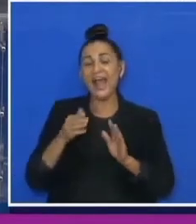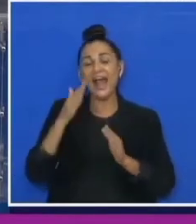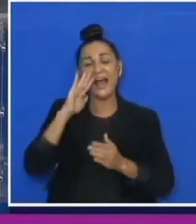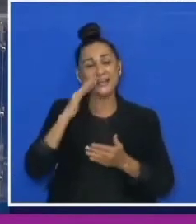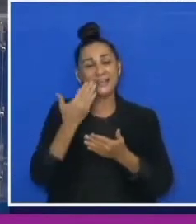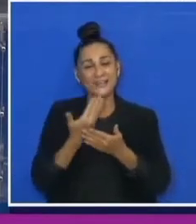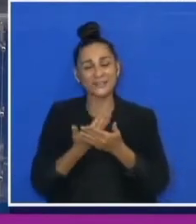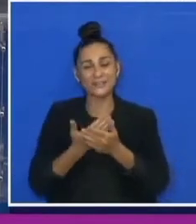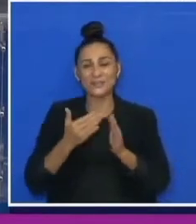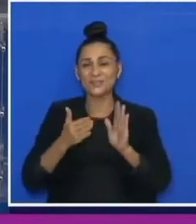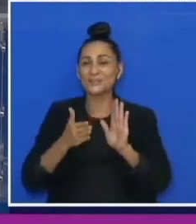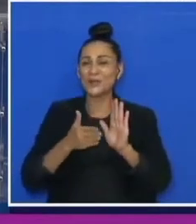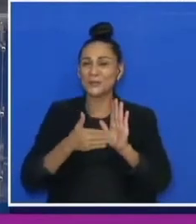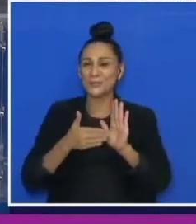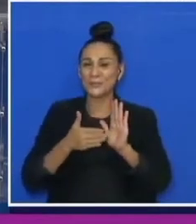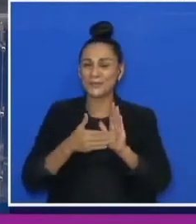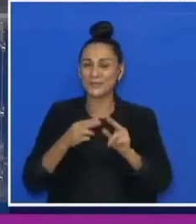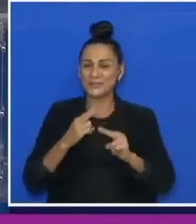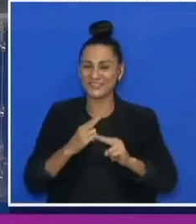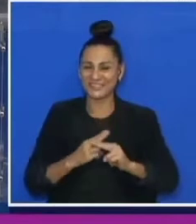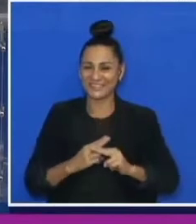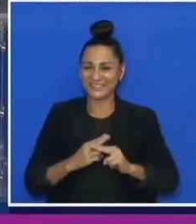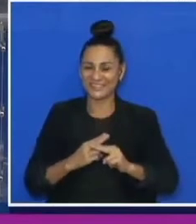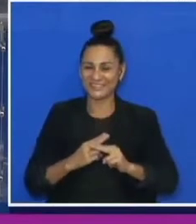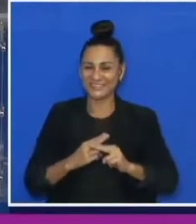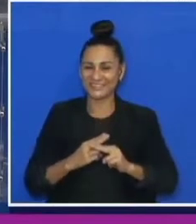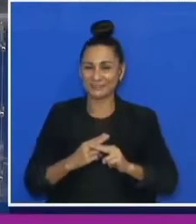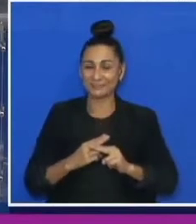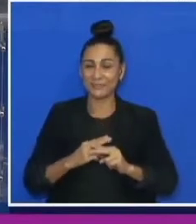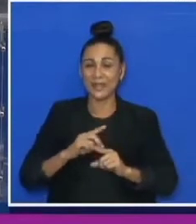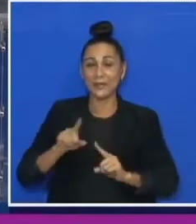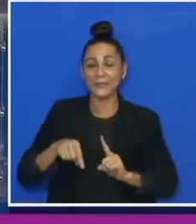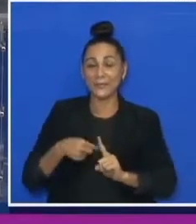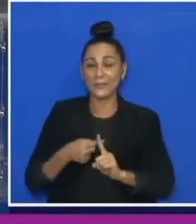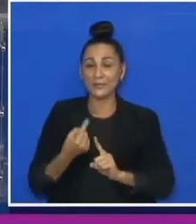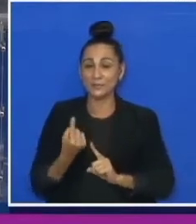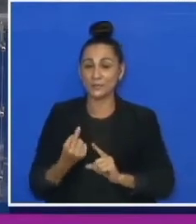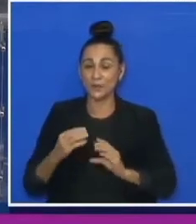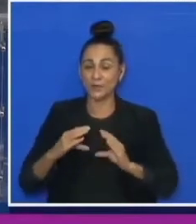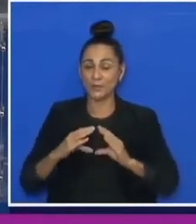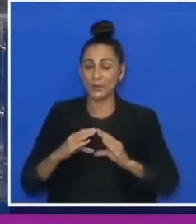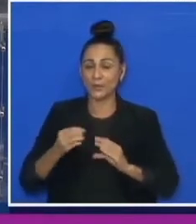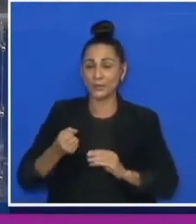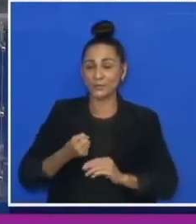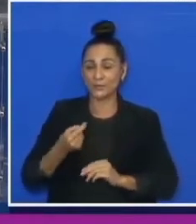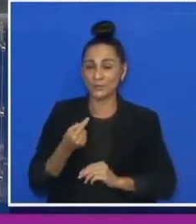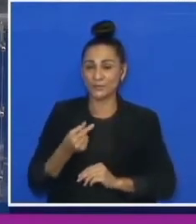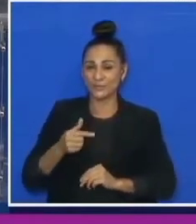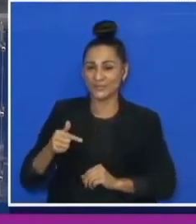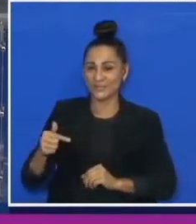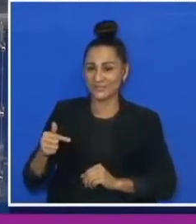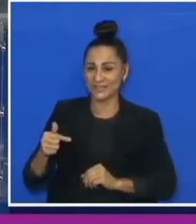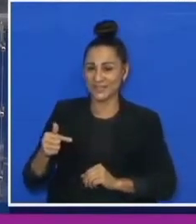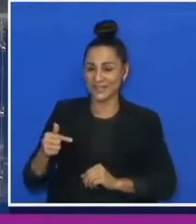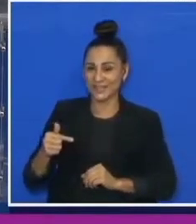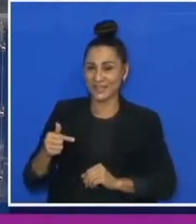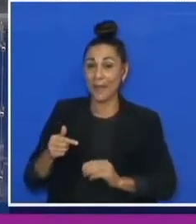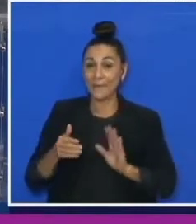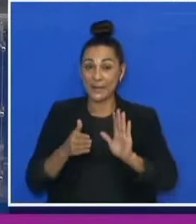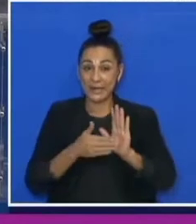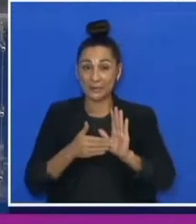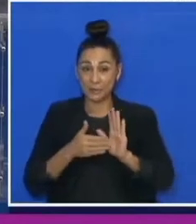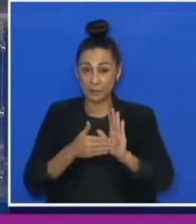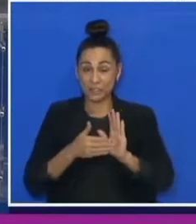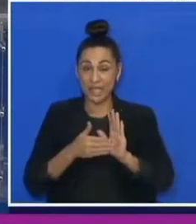aposte nas loterias Caixa. Vem chegando mais uma bola, número 17. Bola 17. Para apostar